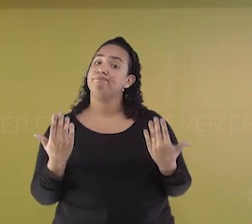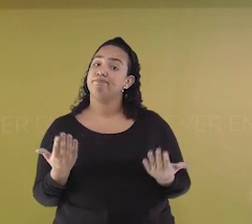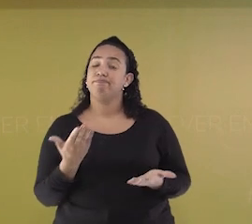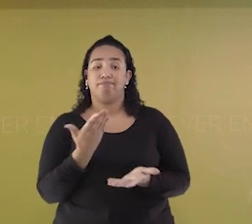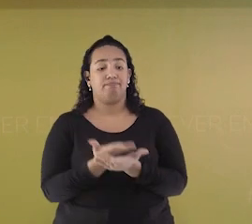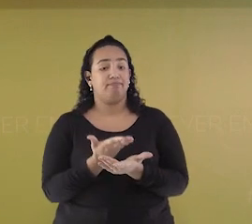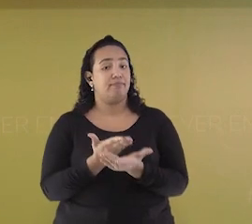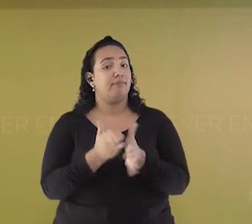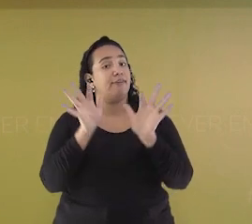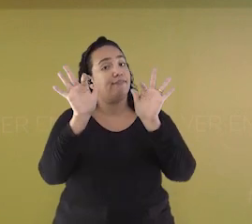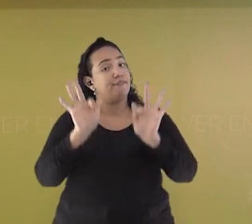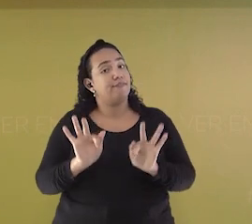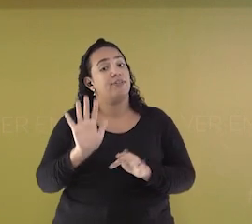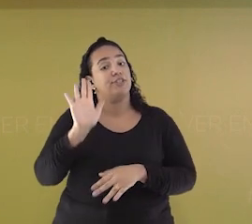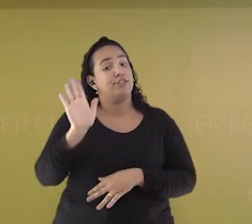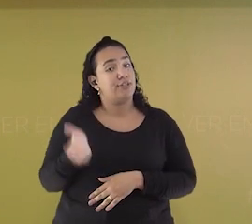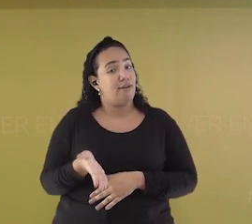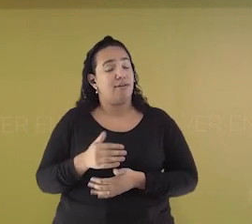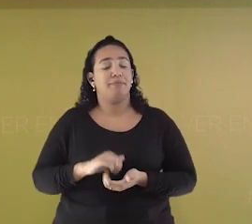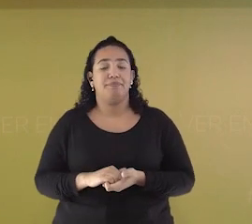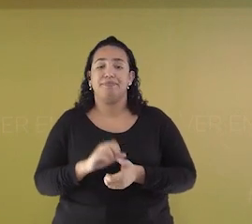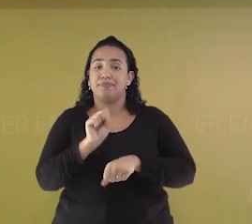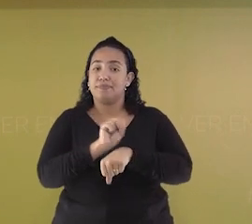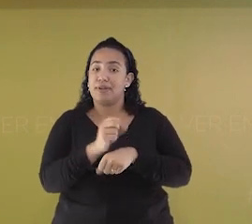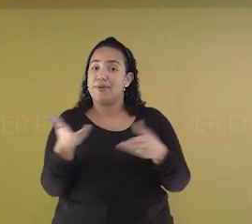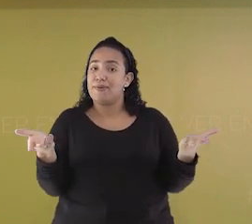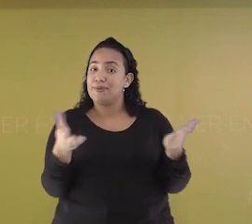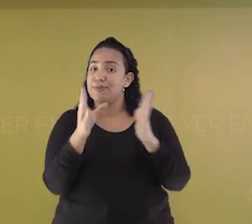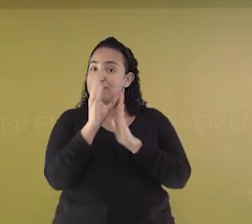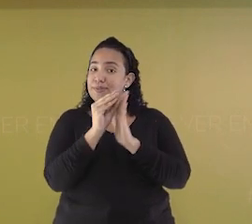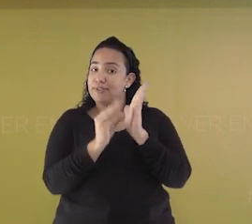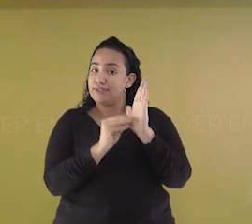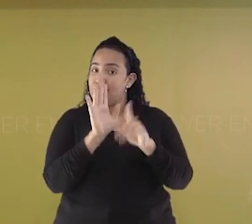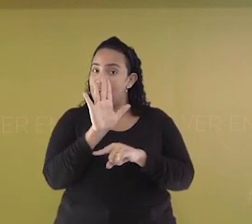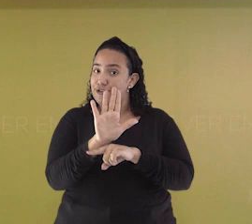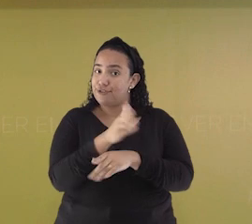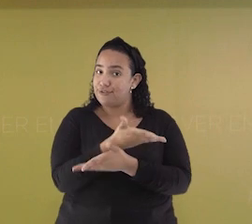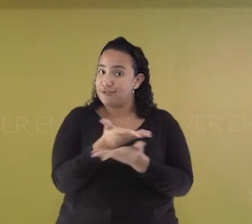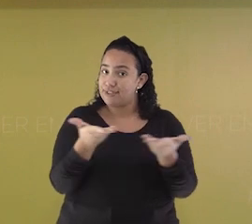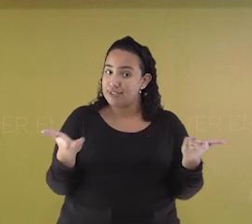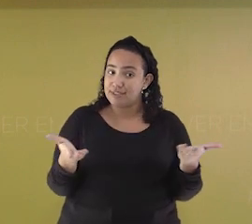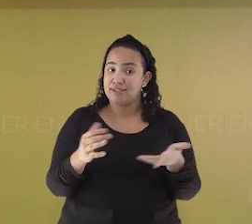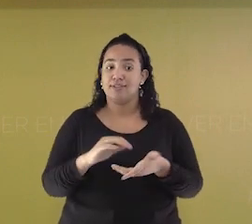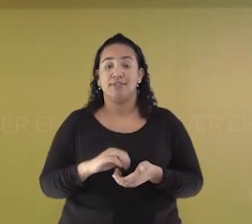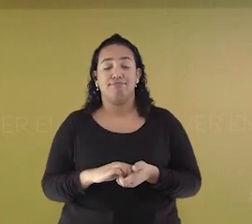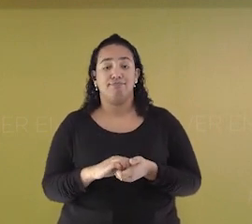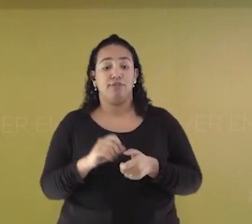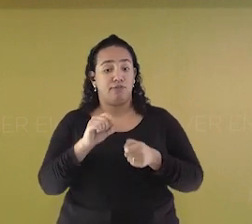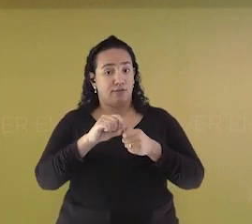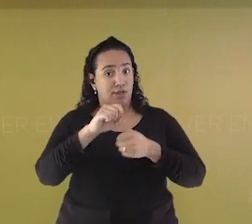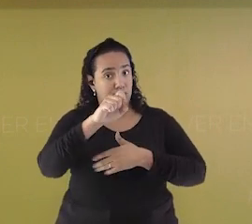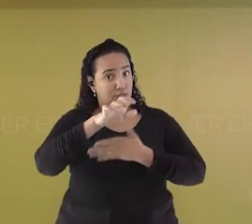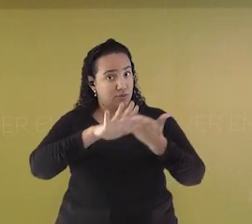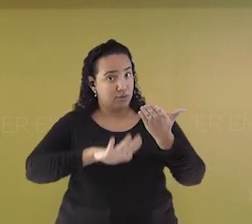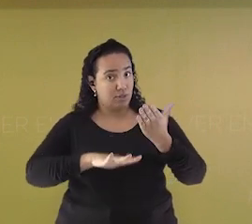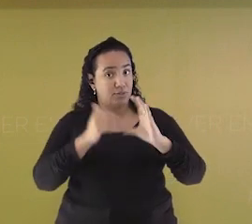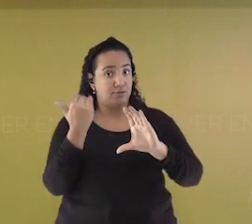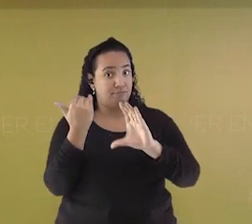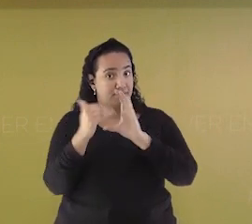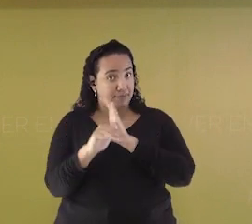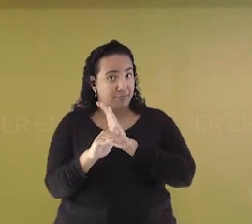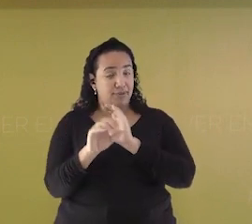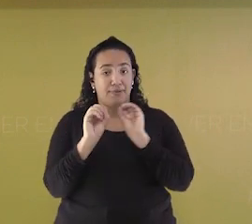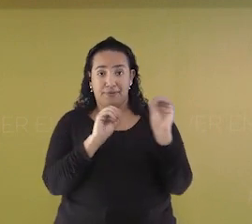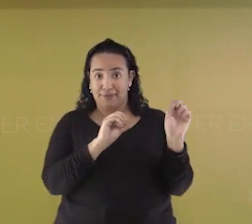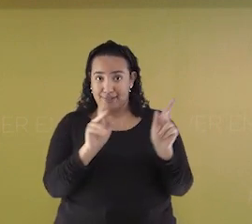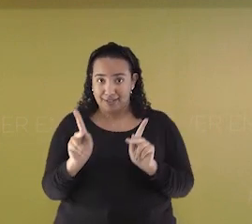Bom, nossa aula fica por aqui. Espero que esse conteúdo tenha te ajudado. Façam a atividade e